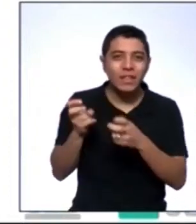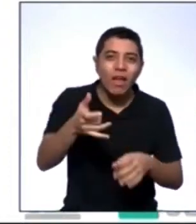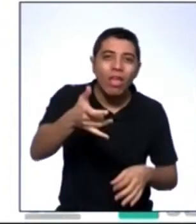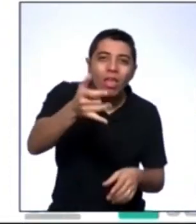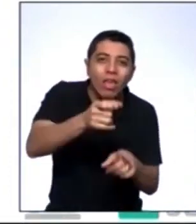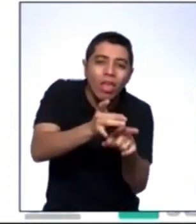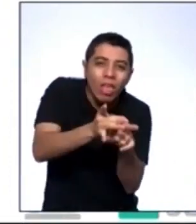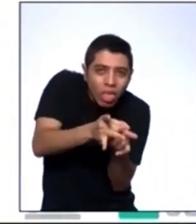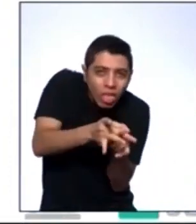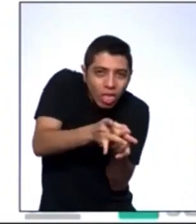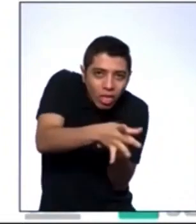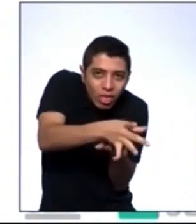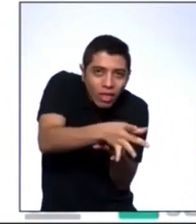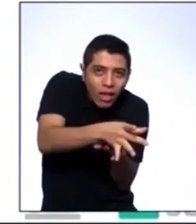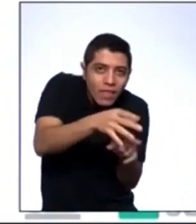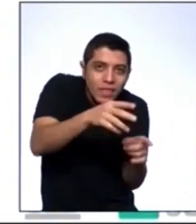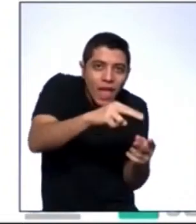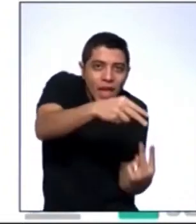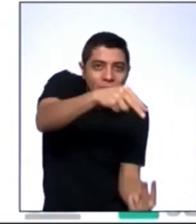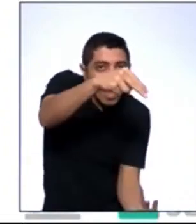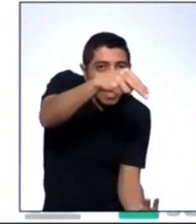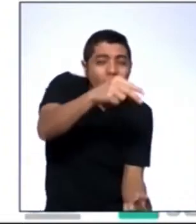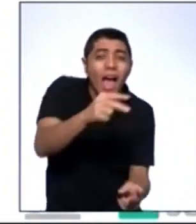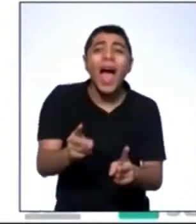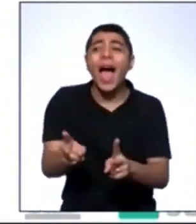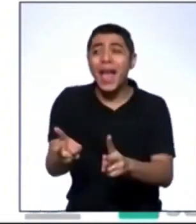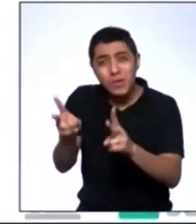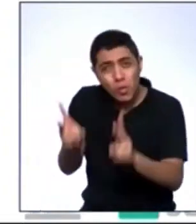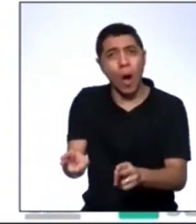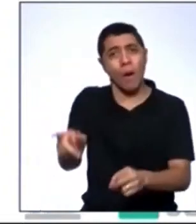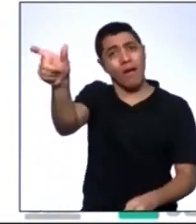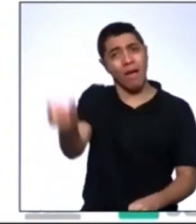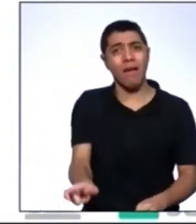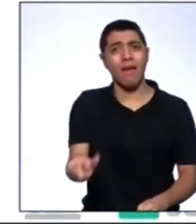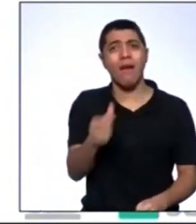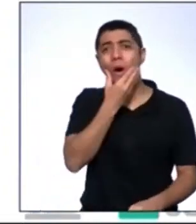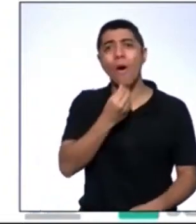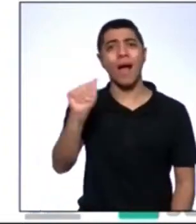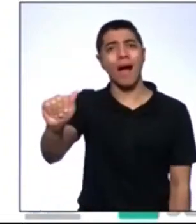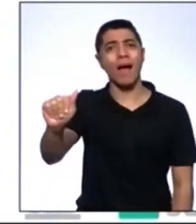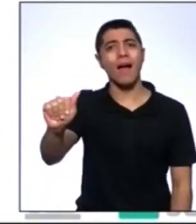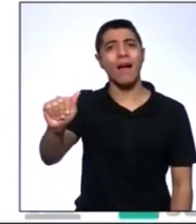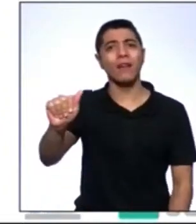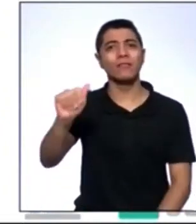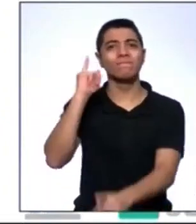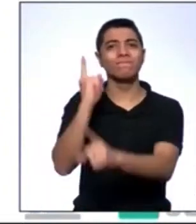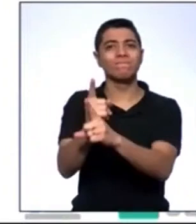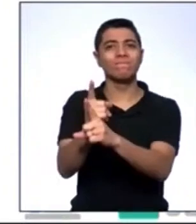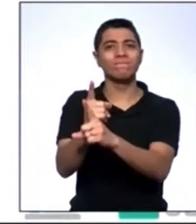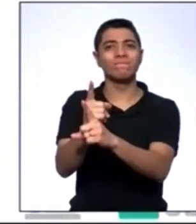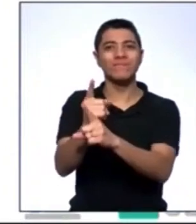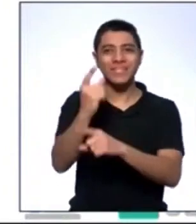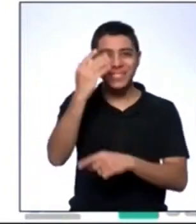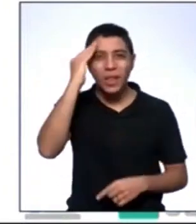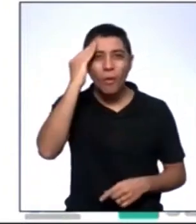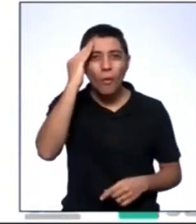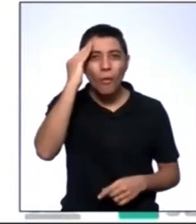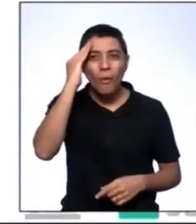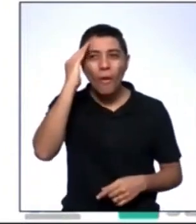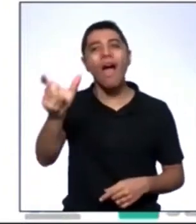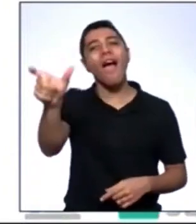são perfeitamente iguaizinhas ao suspeito A. Portanto, o suspeito A